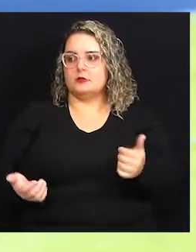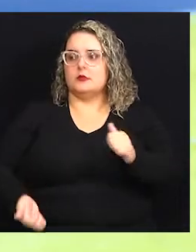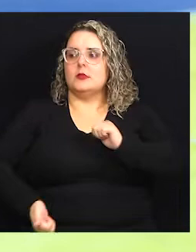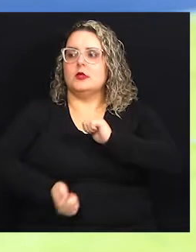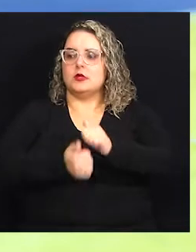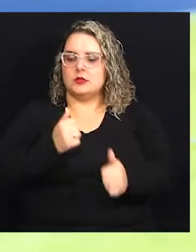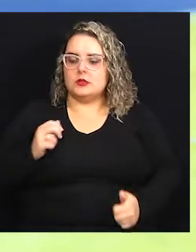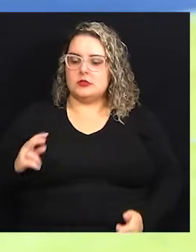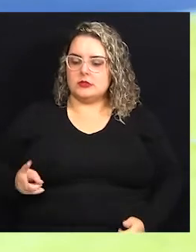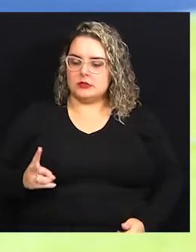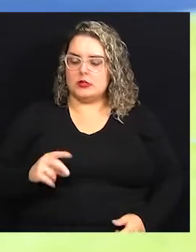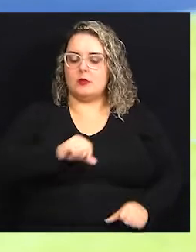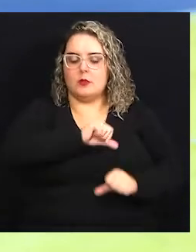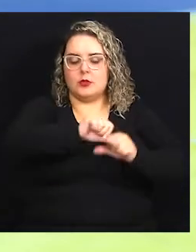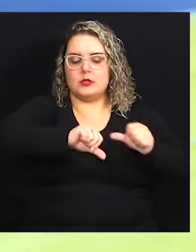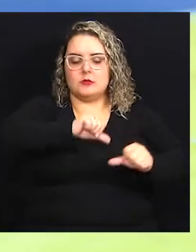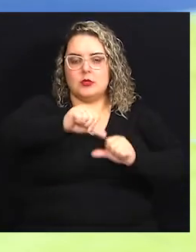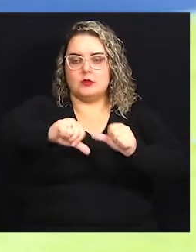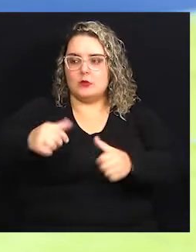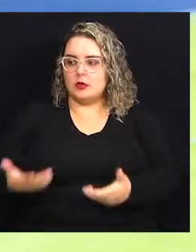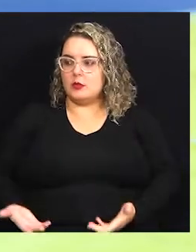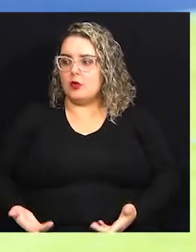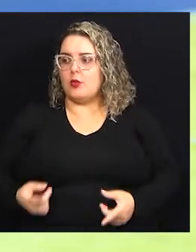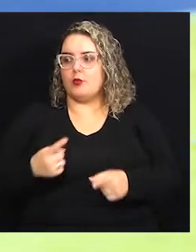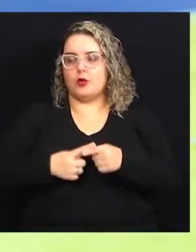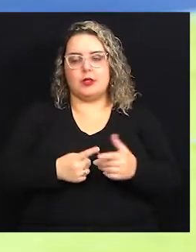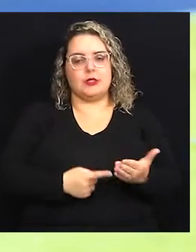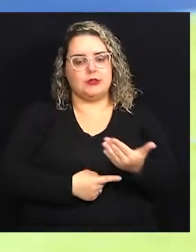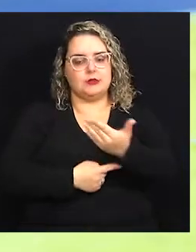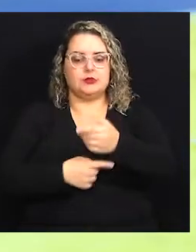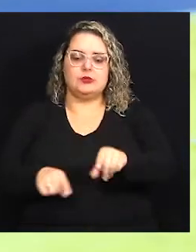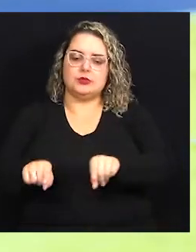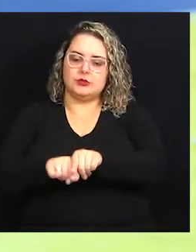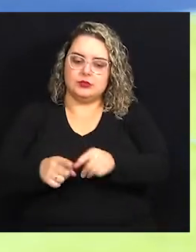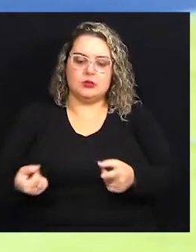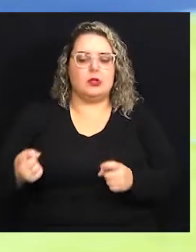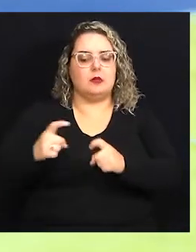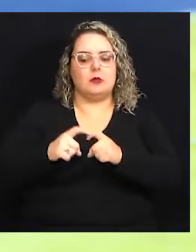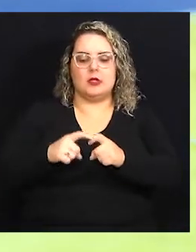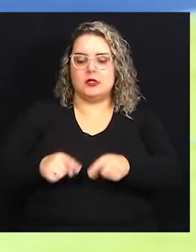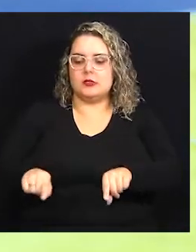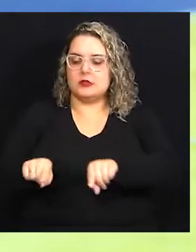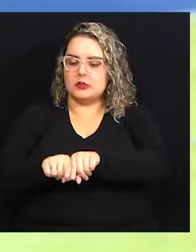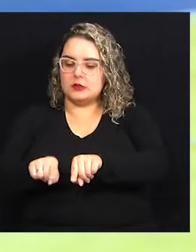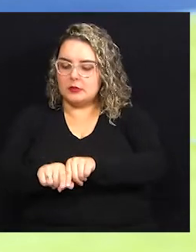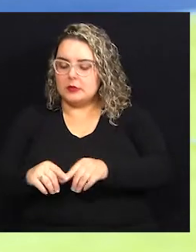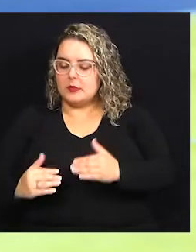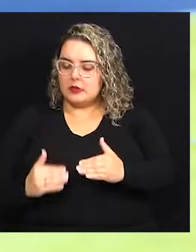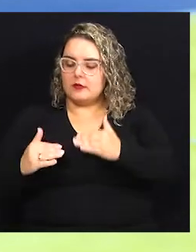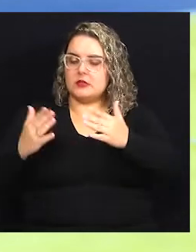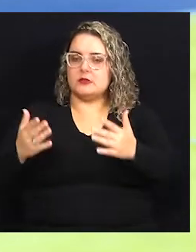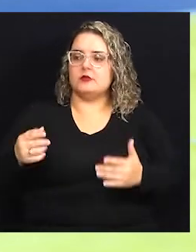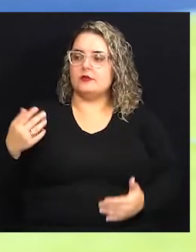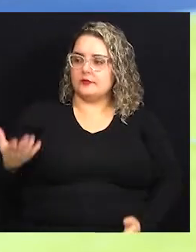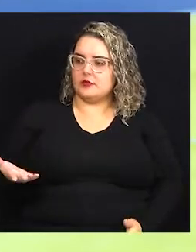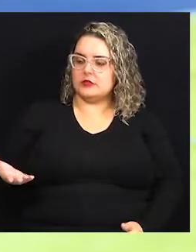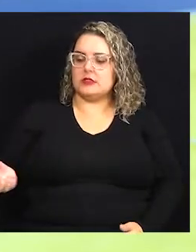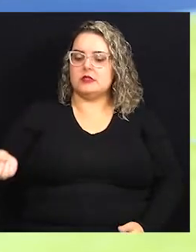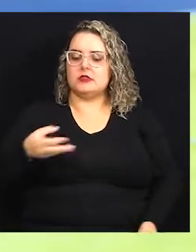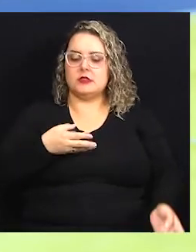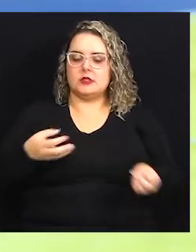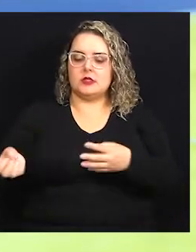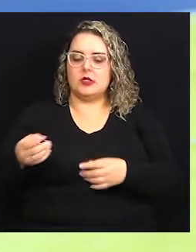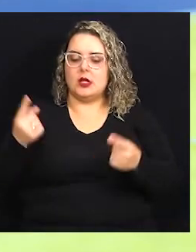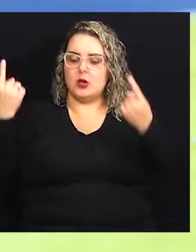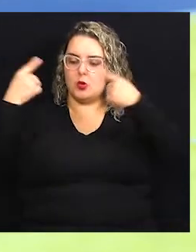está em constante mudança, porque a tecnologia está também, porque a medicina está também. Você se atualizar é um desafio